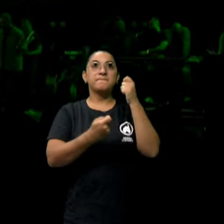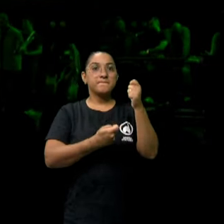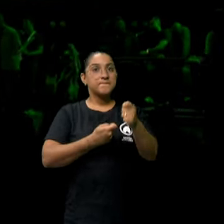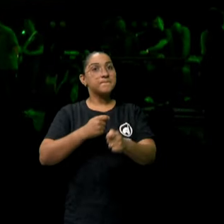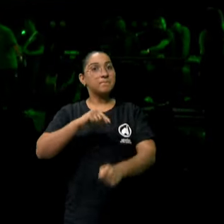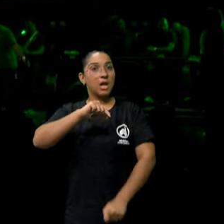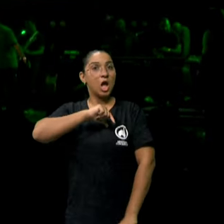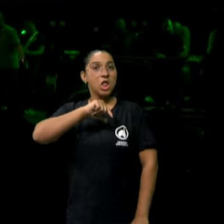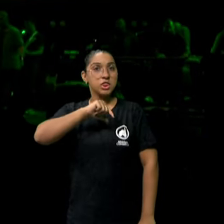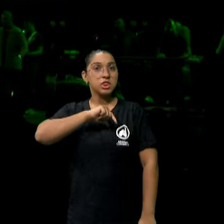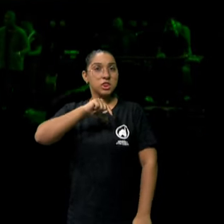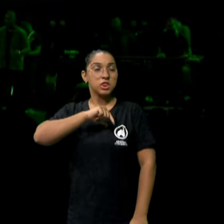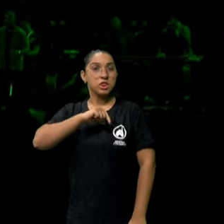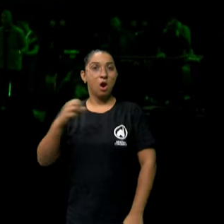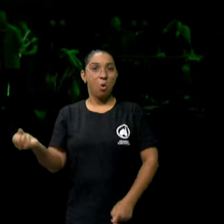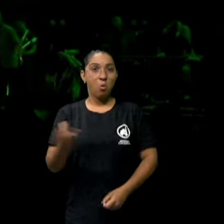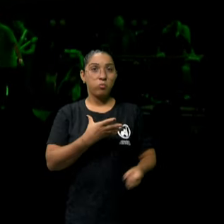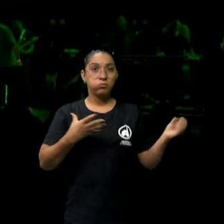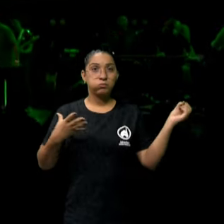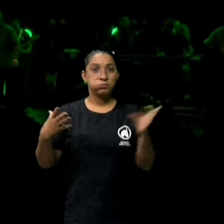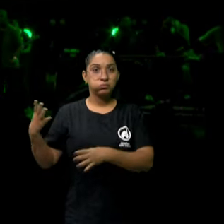é uma fonte inesgotável